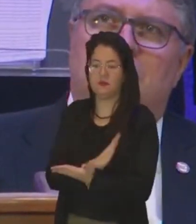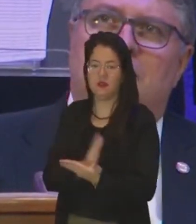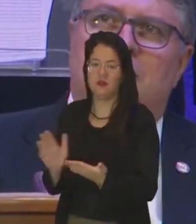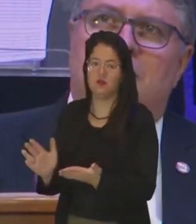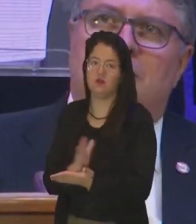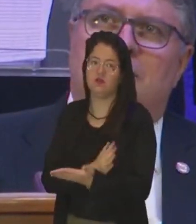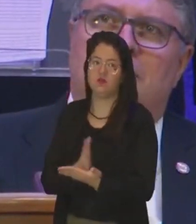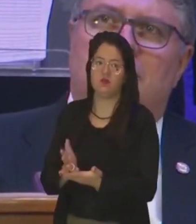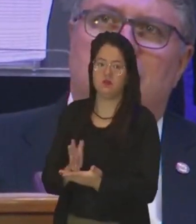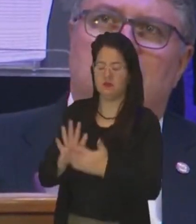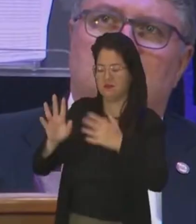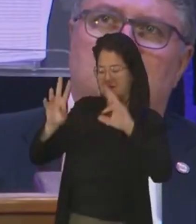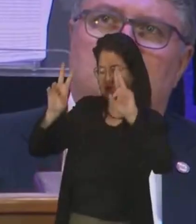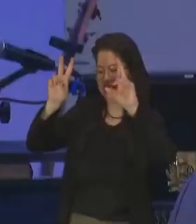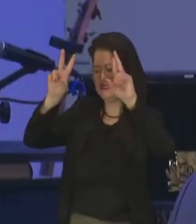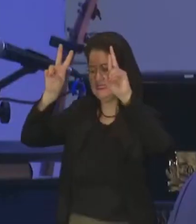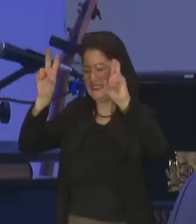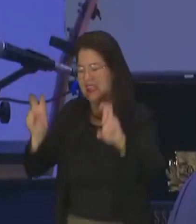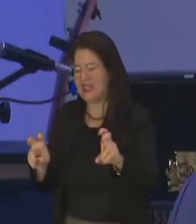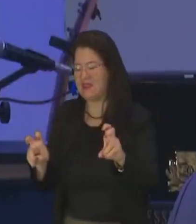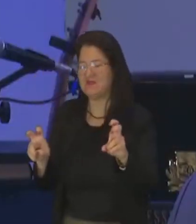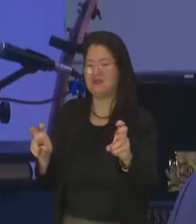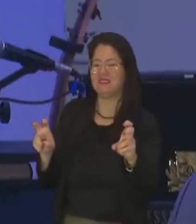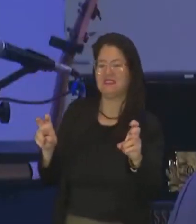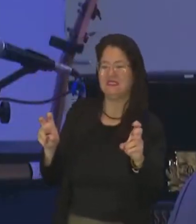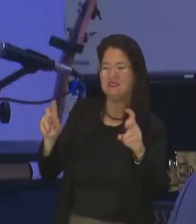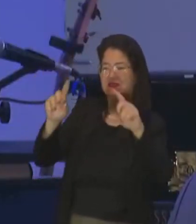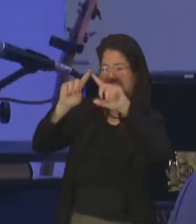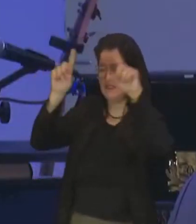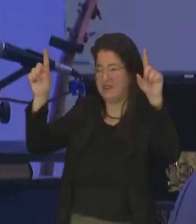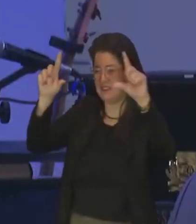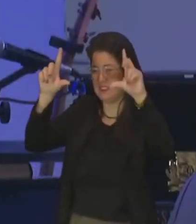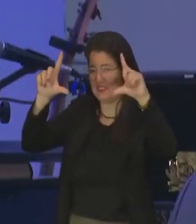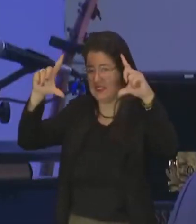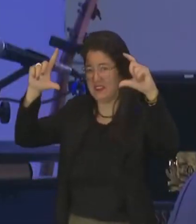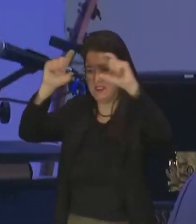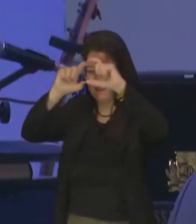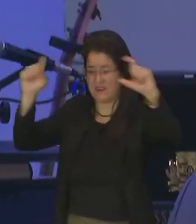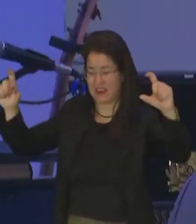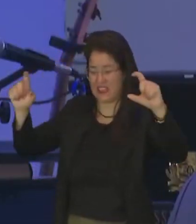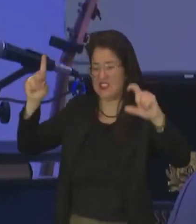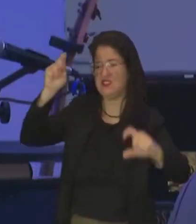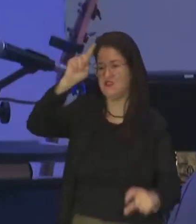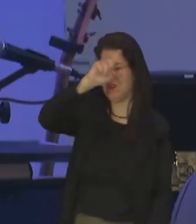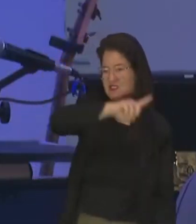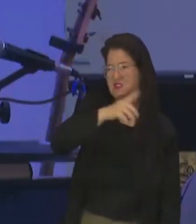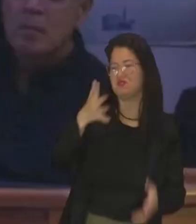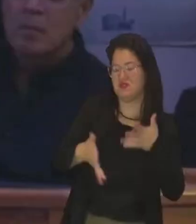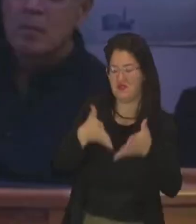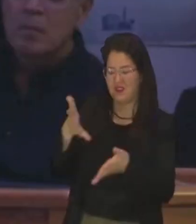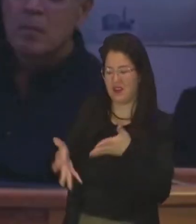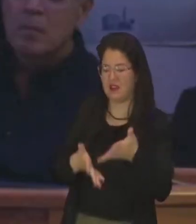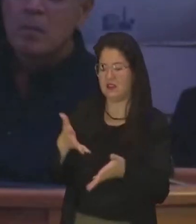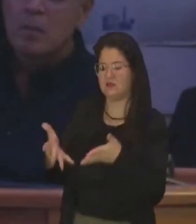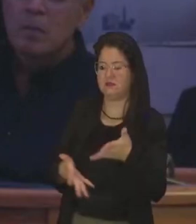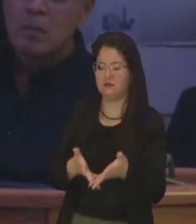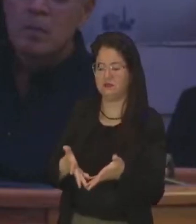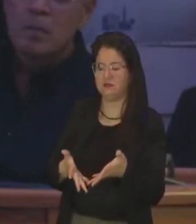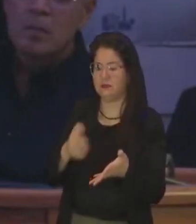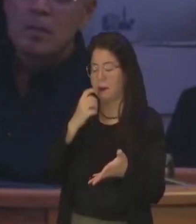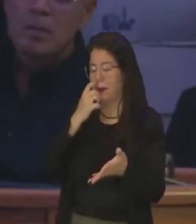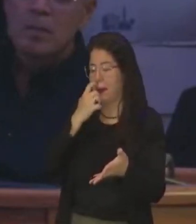Algumas expressões ficam difíceis de falar também, ou pelo menos para nós seria difícil, ainda bem